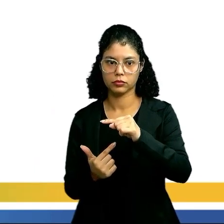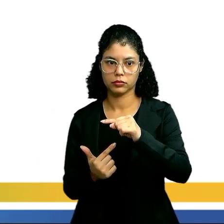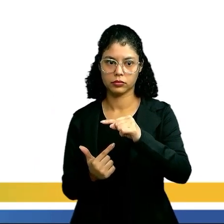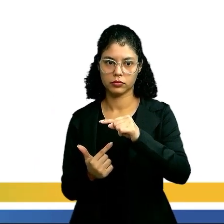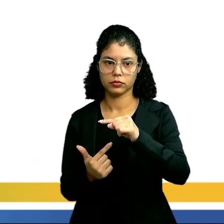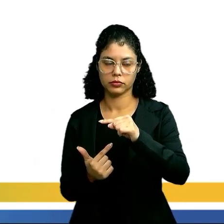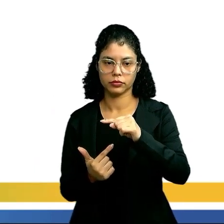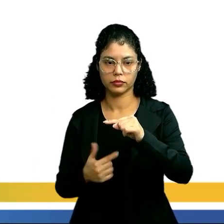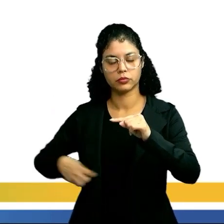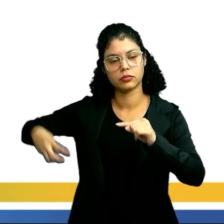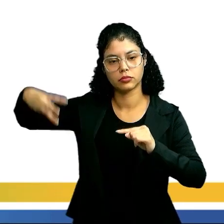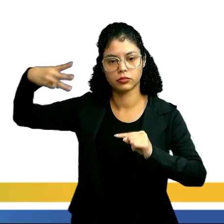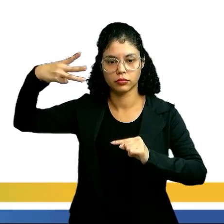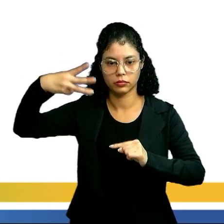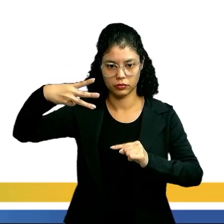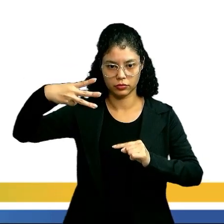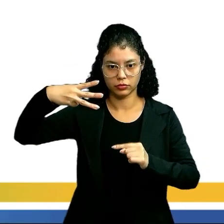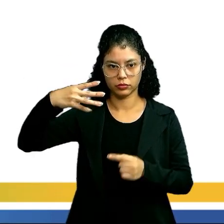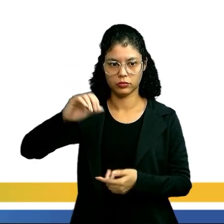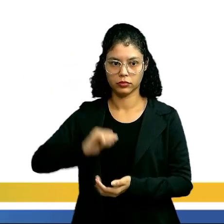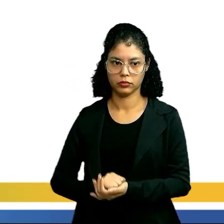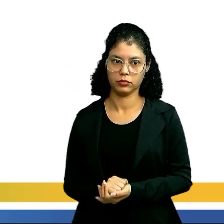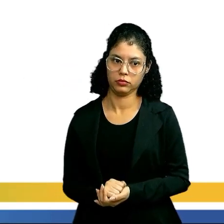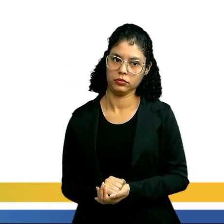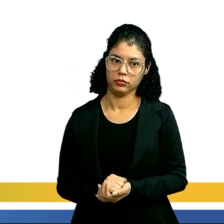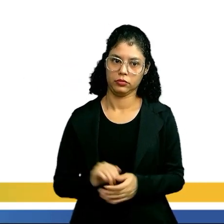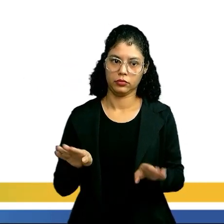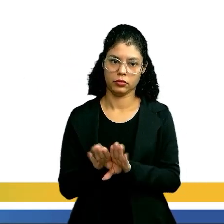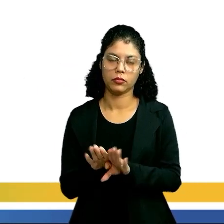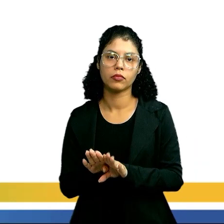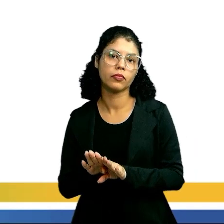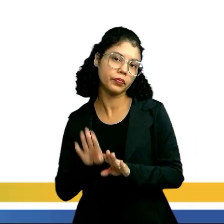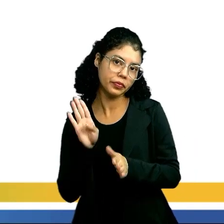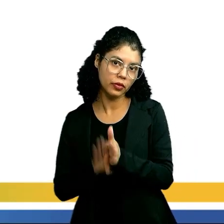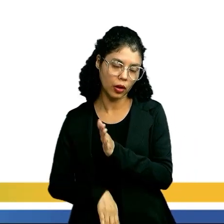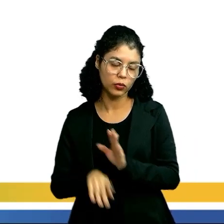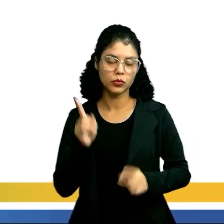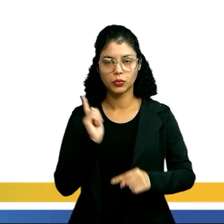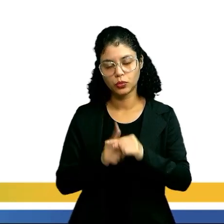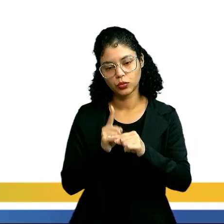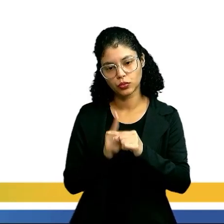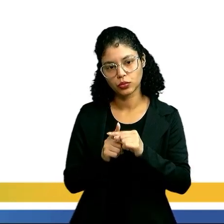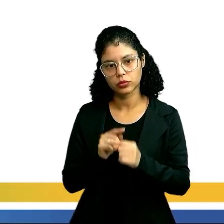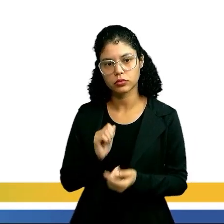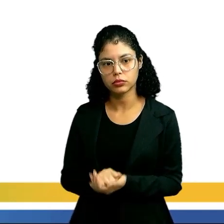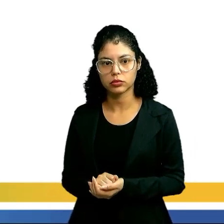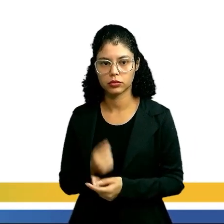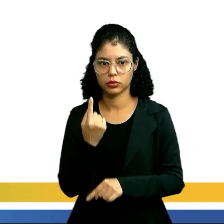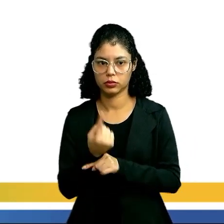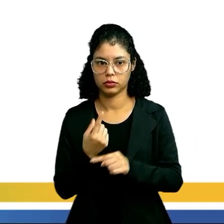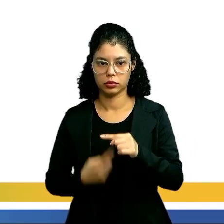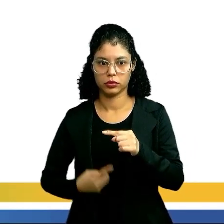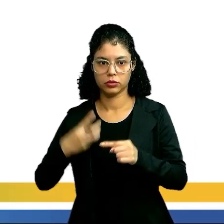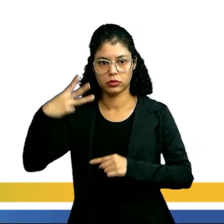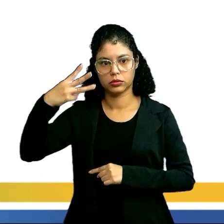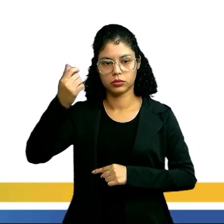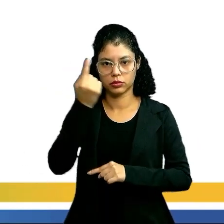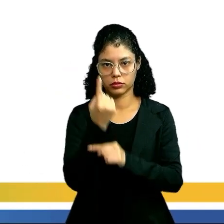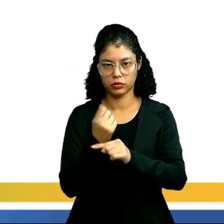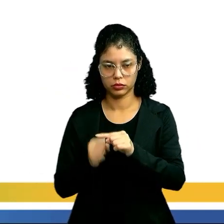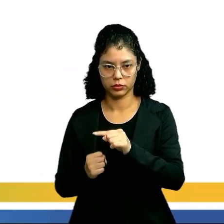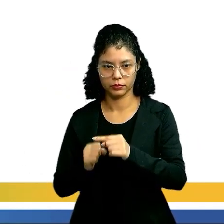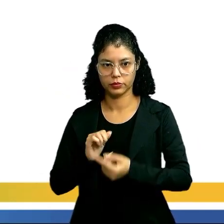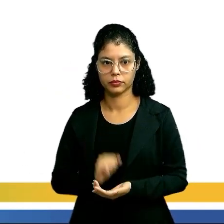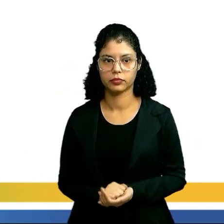vai ficar 1 sobre 2. E se eu inverter, o expoente negativo desaparece. E 1 meio elevado ao cubo dá 1